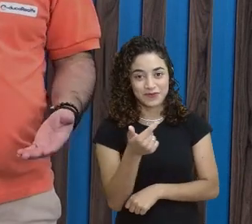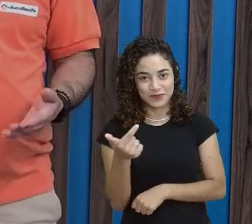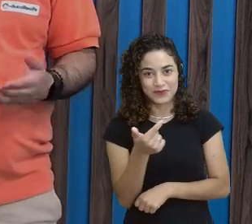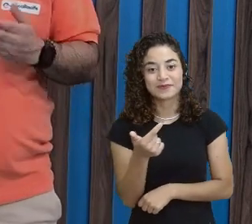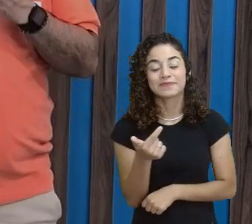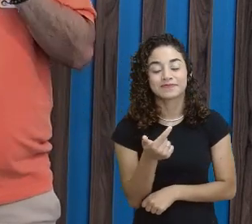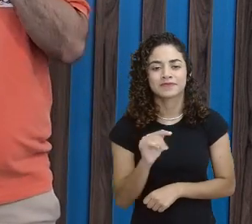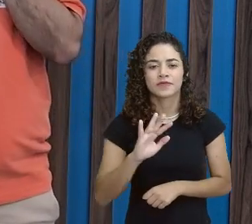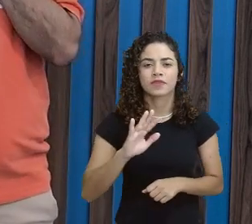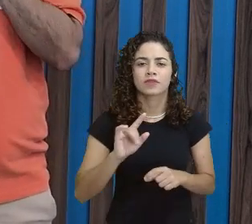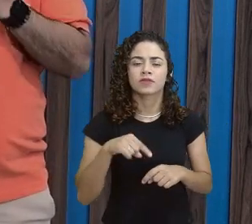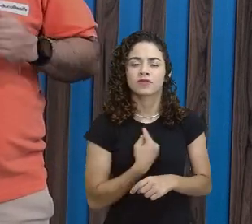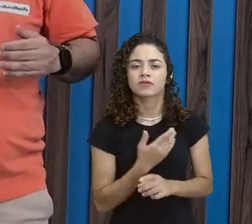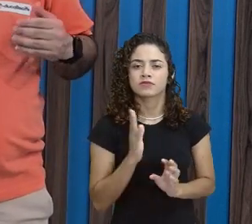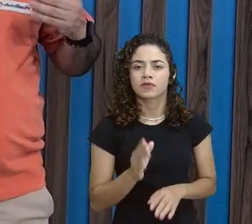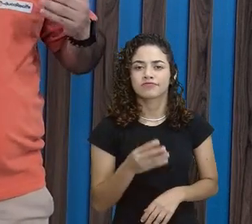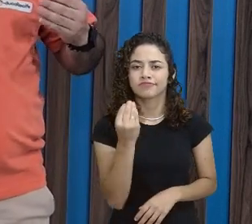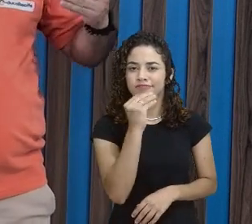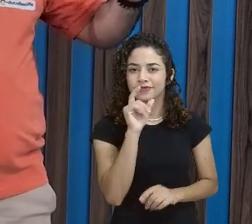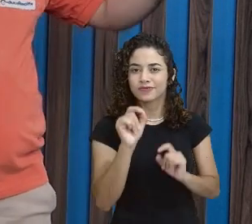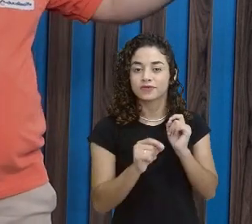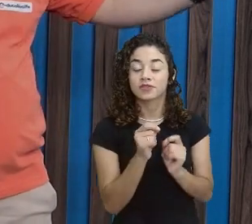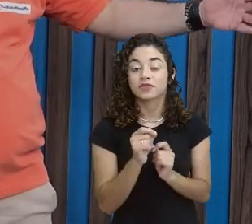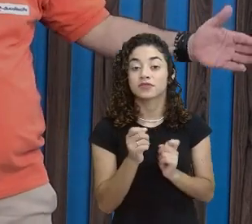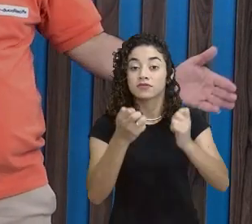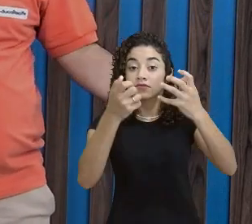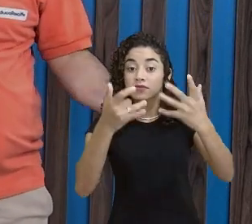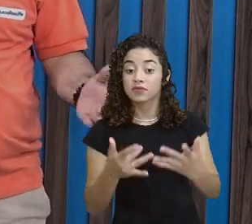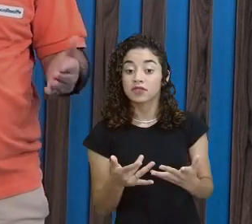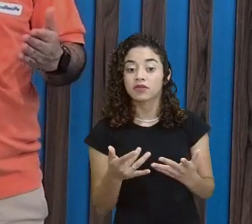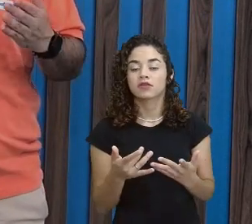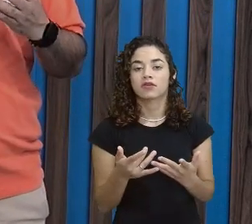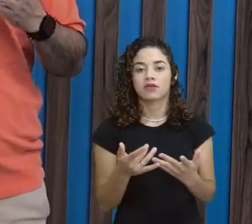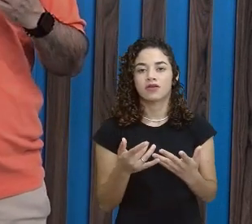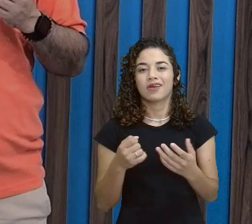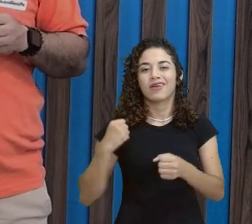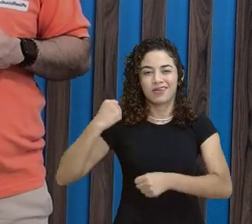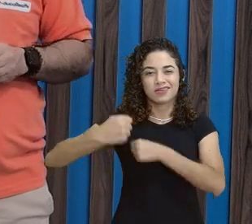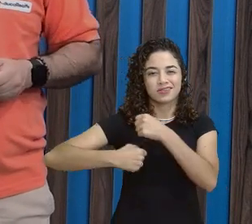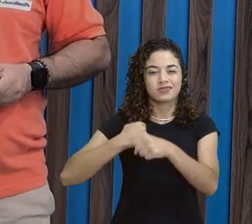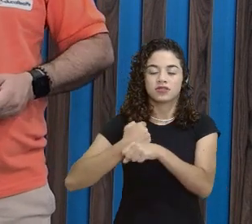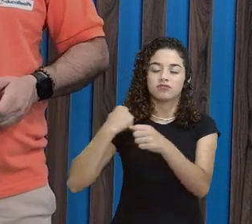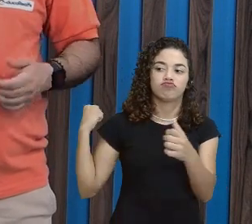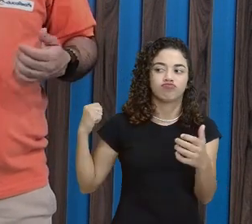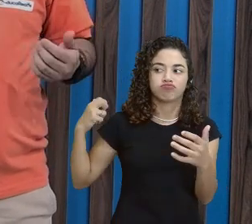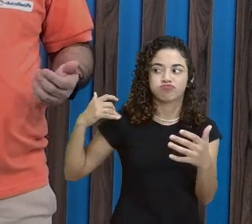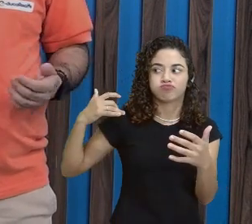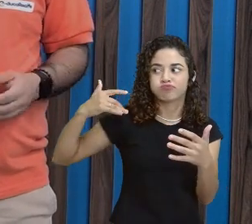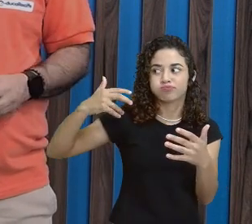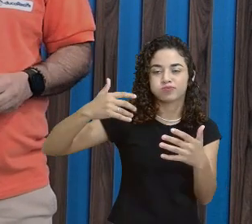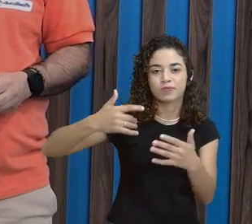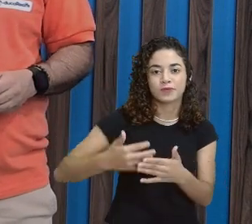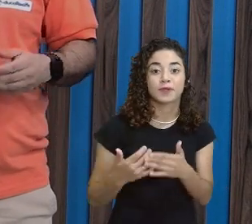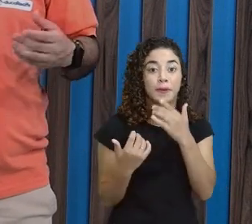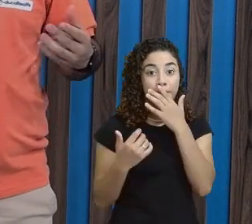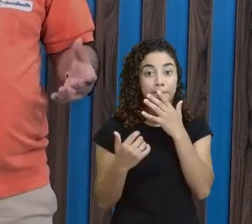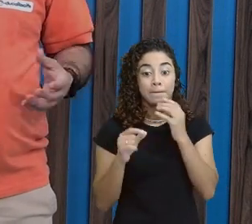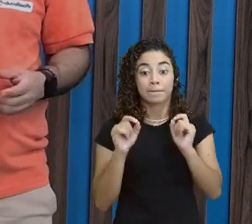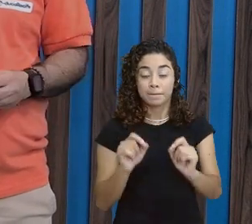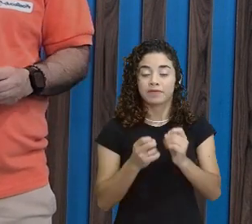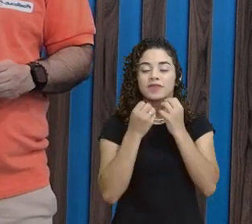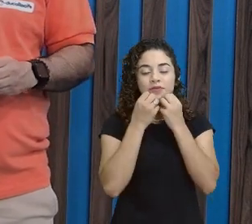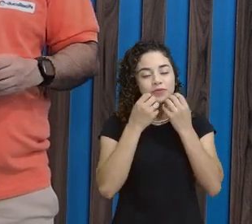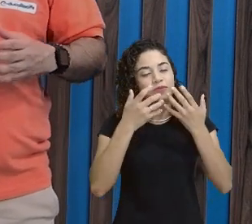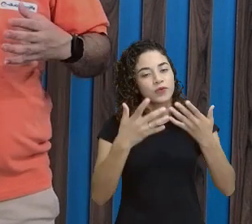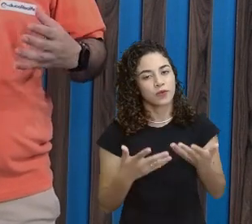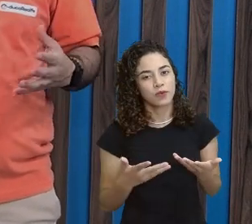já aproveita para dizer que essa caminhada ao longo do ano, ela foi uma caminhada muito boa,